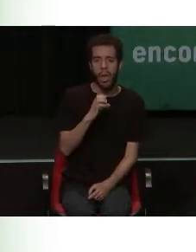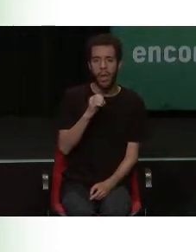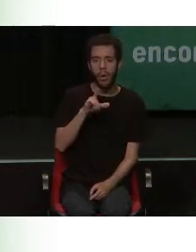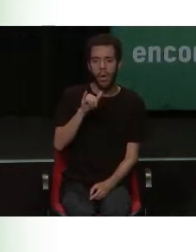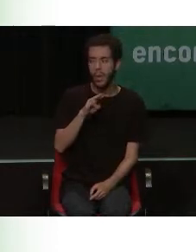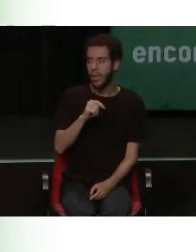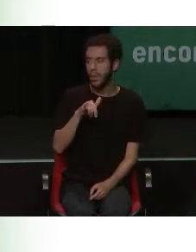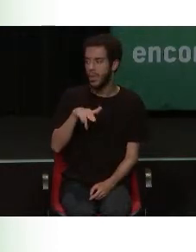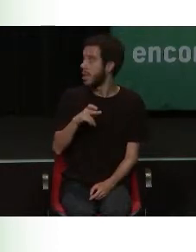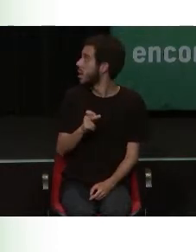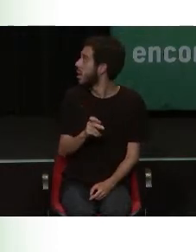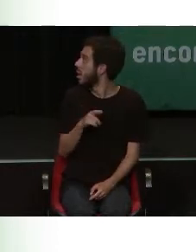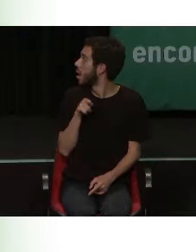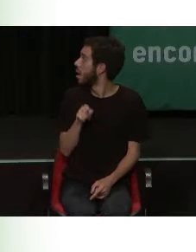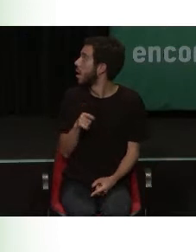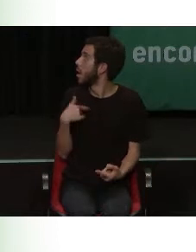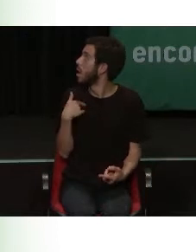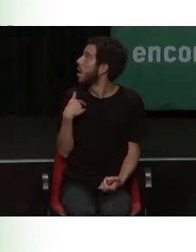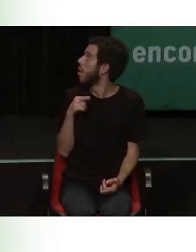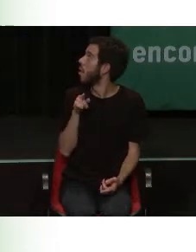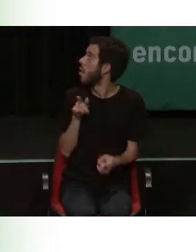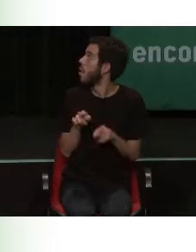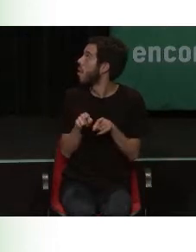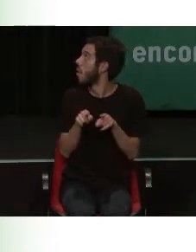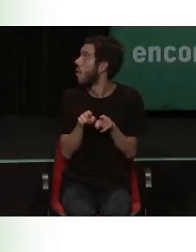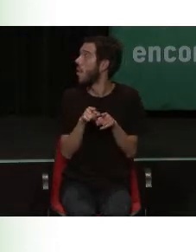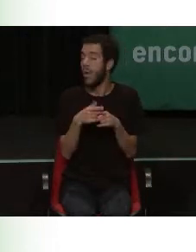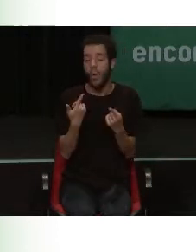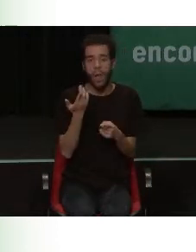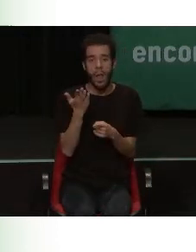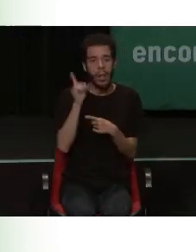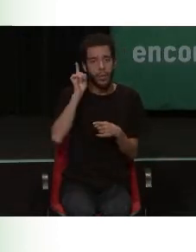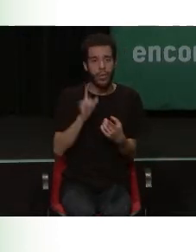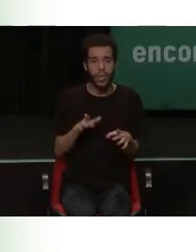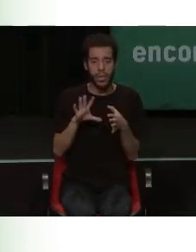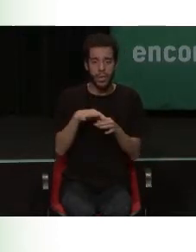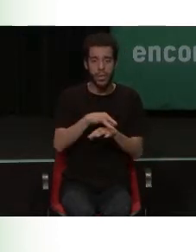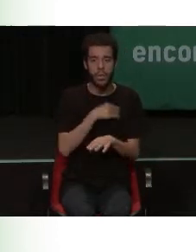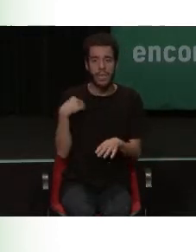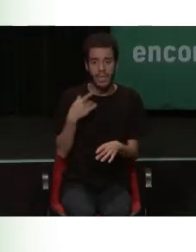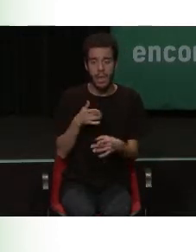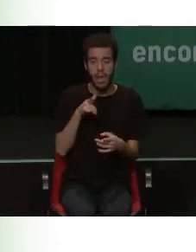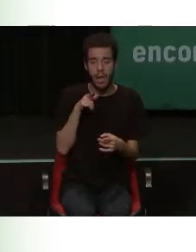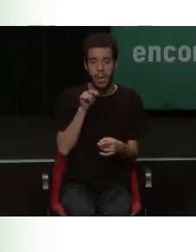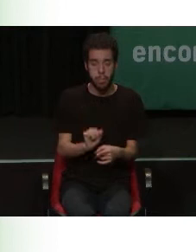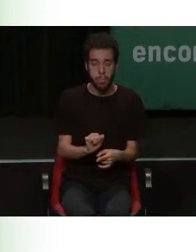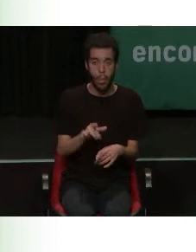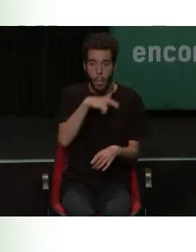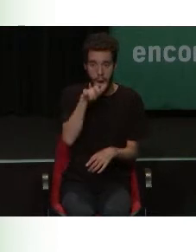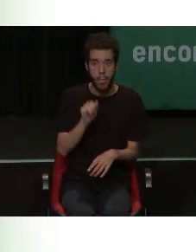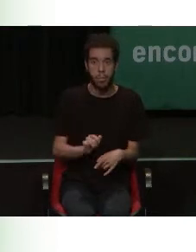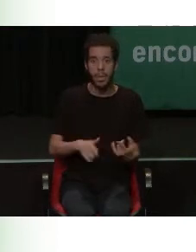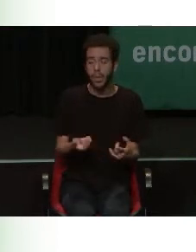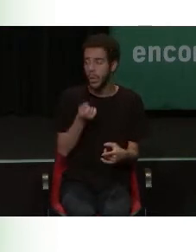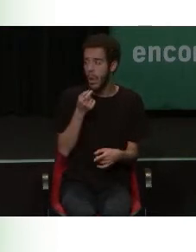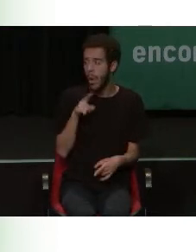último recurso, criticamente importante em medicina humana, e a colistina é utilizada